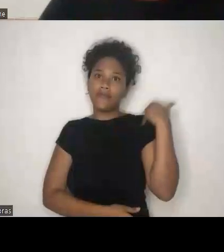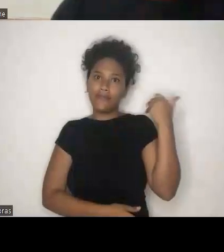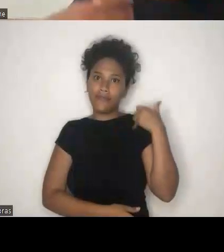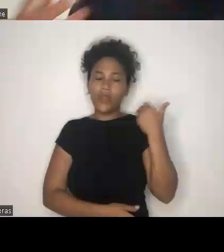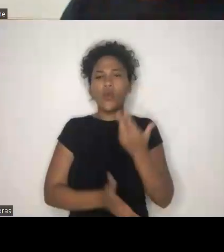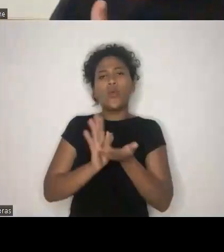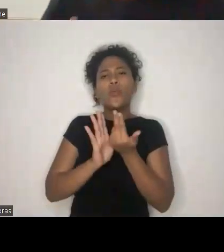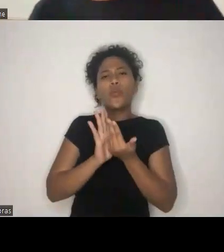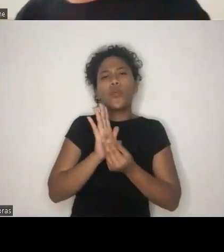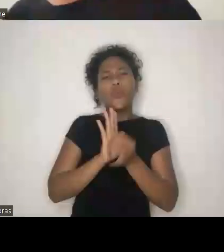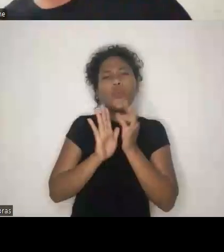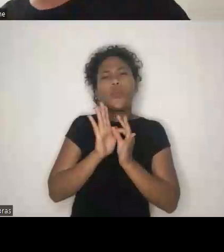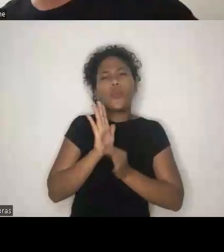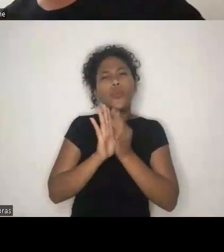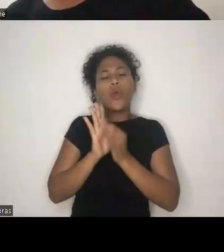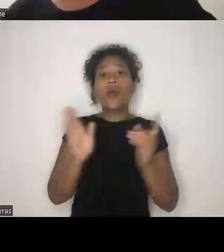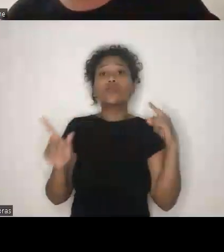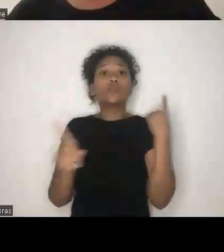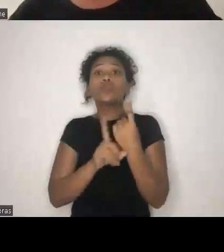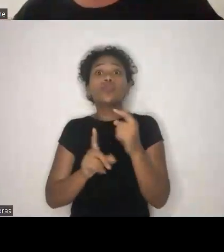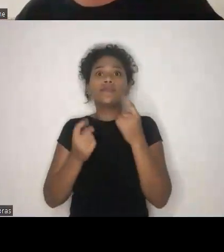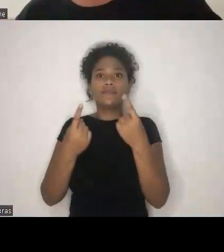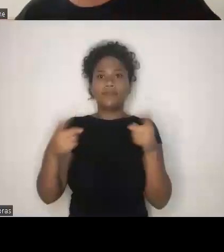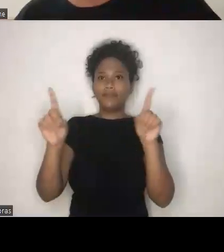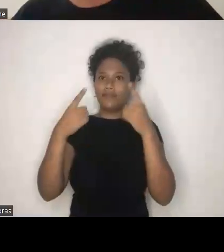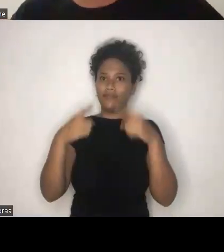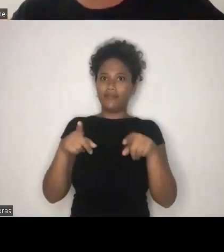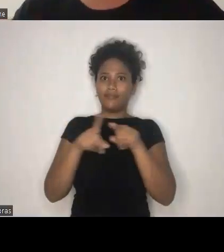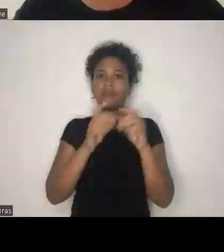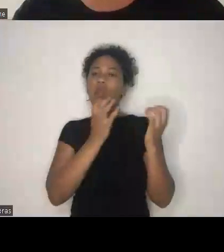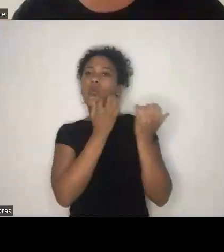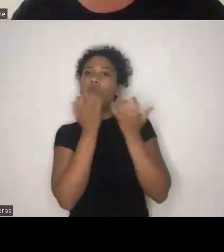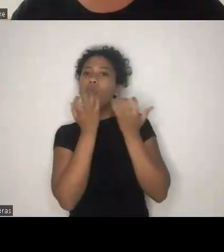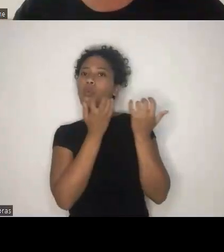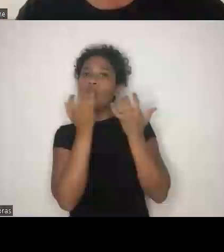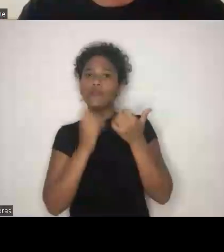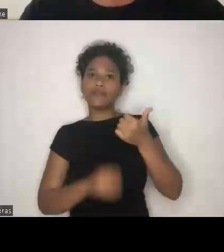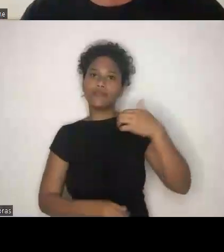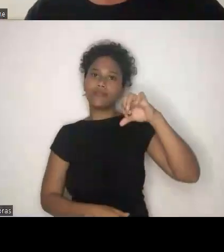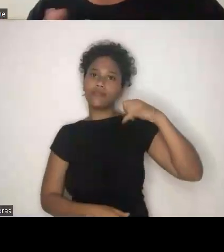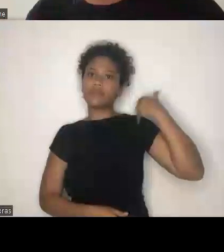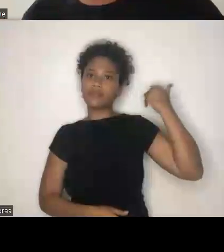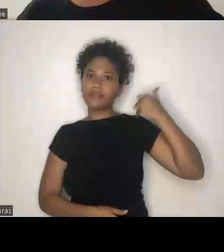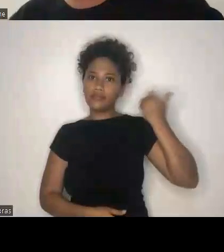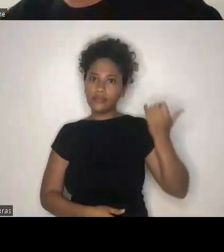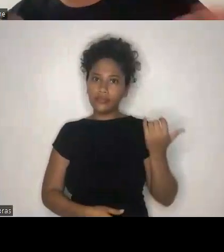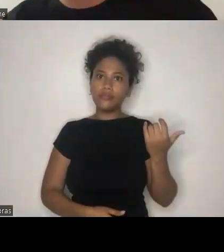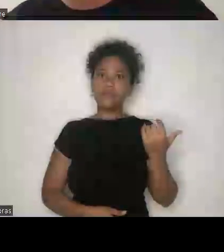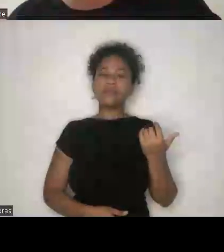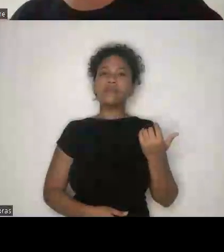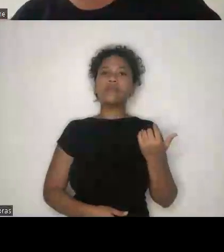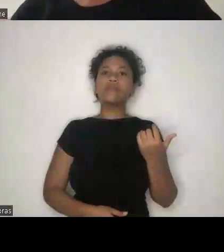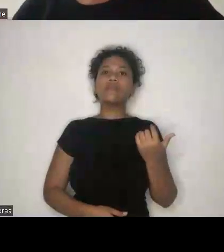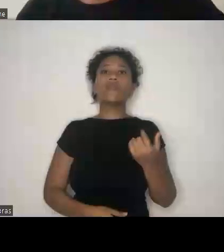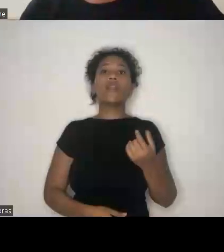aí foi quando eu descobri a música também eu comecei a tocar flauta transversal com 19 anos conheci o bar que sempre foi